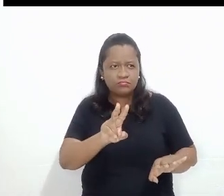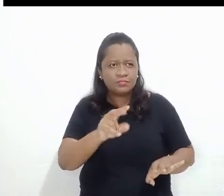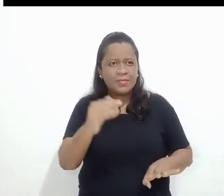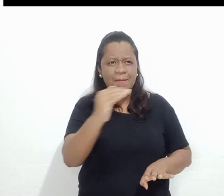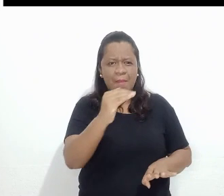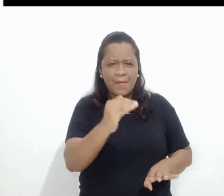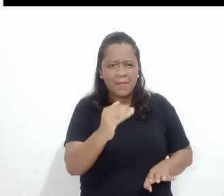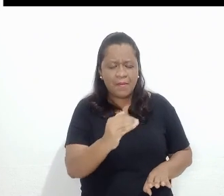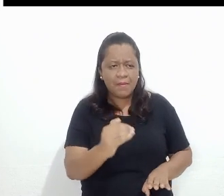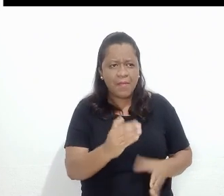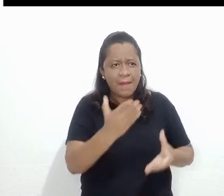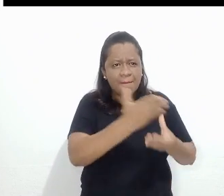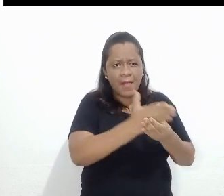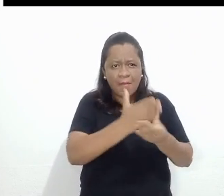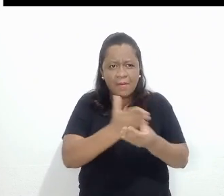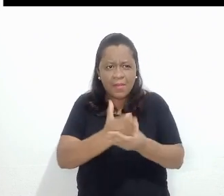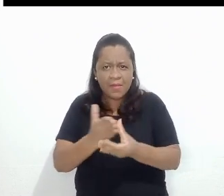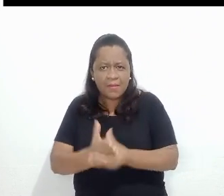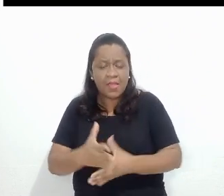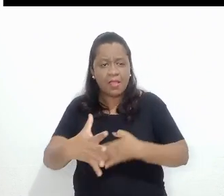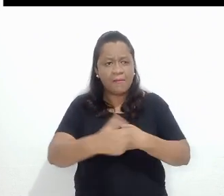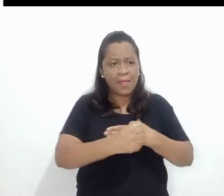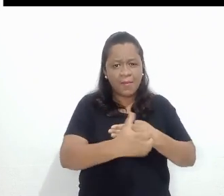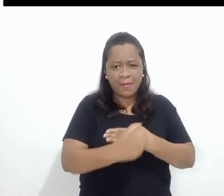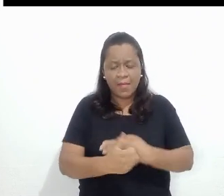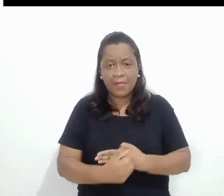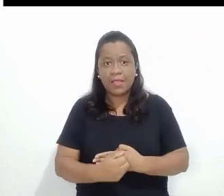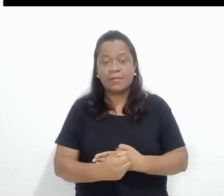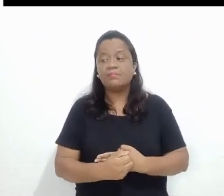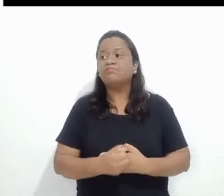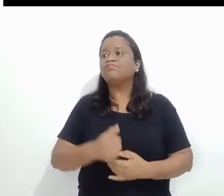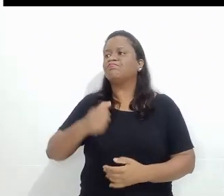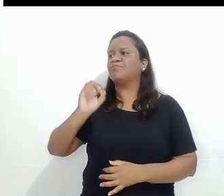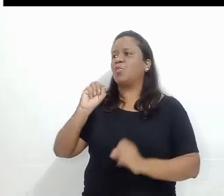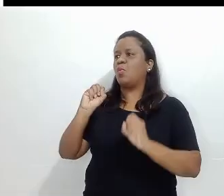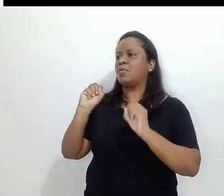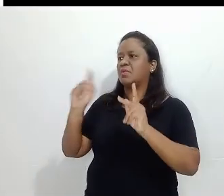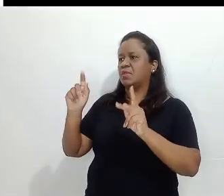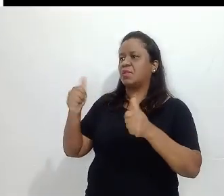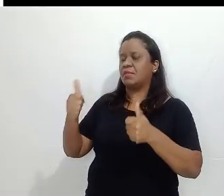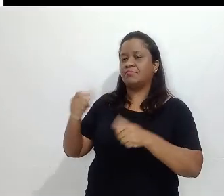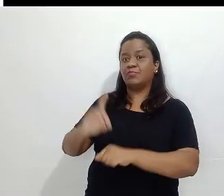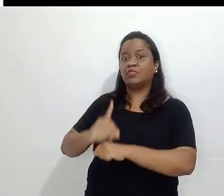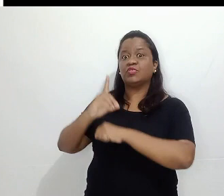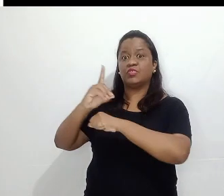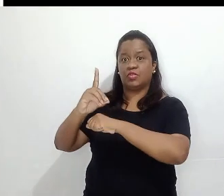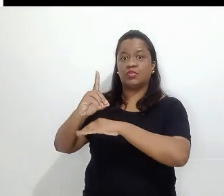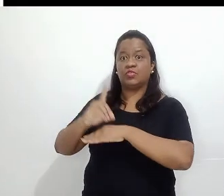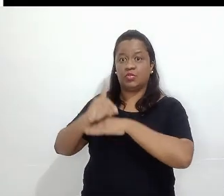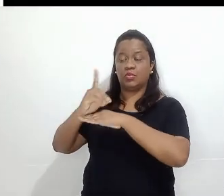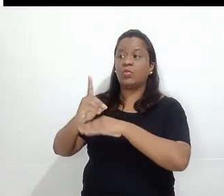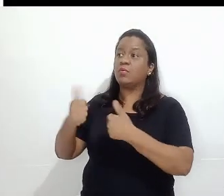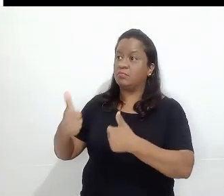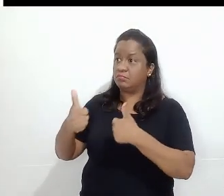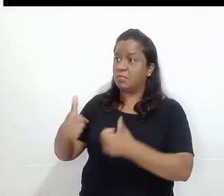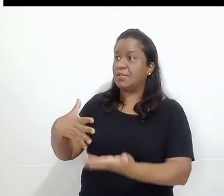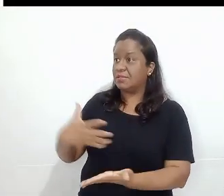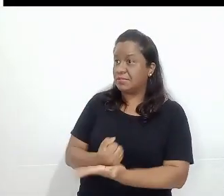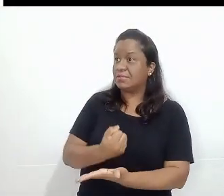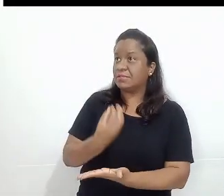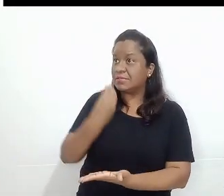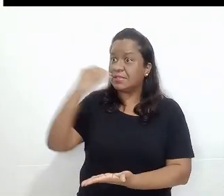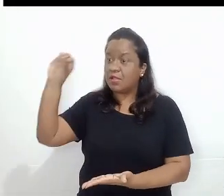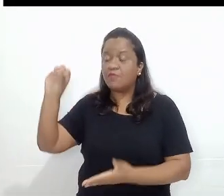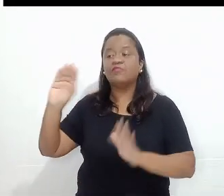de memória, e ele vai dar um ok para o diretor que aquele material está salvo, está direitinho, e que o diretor pode passar